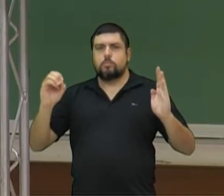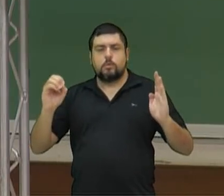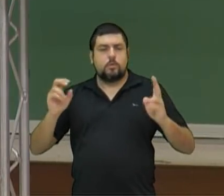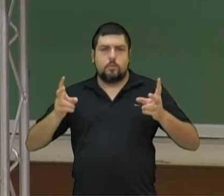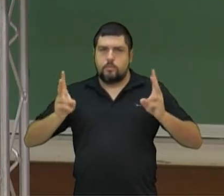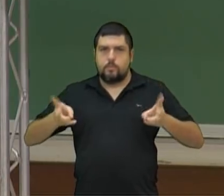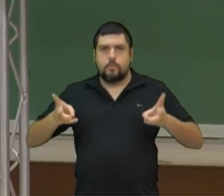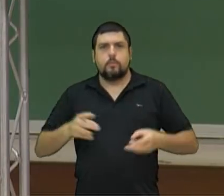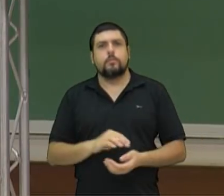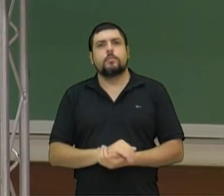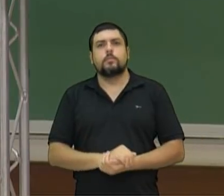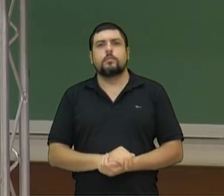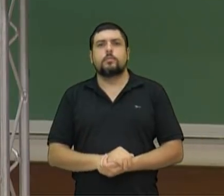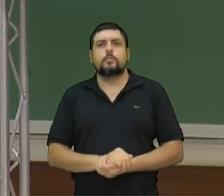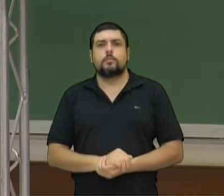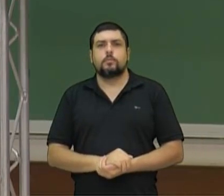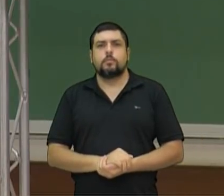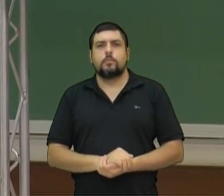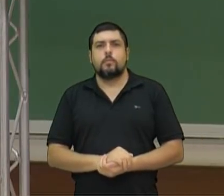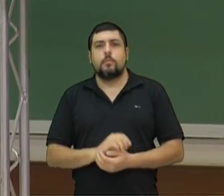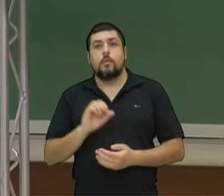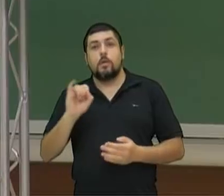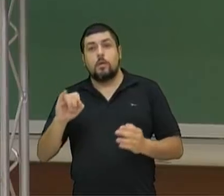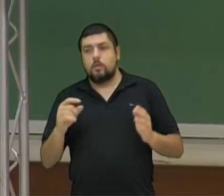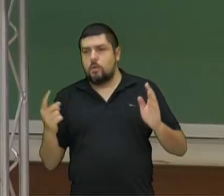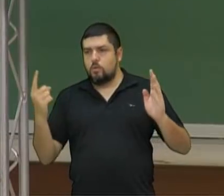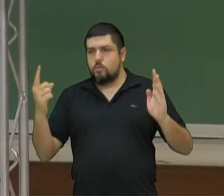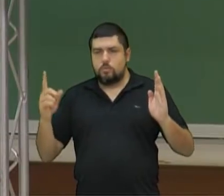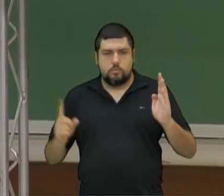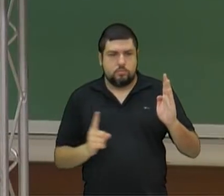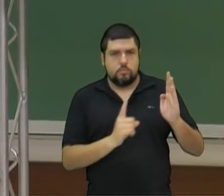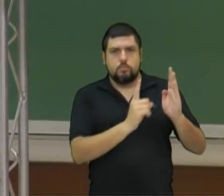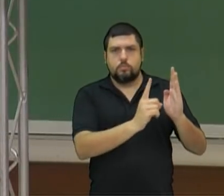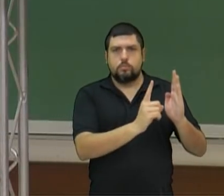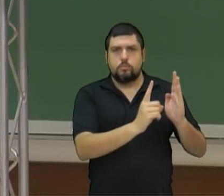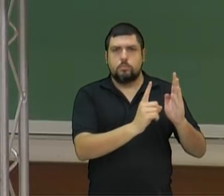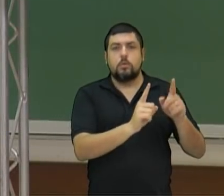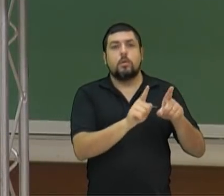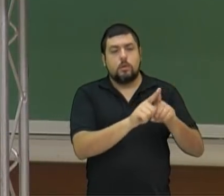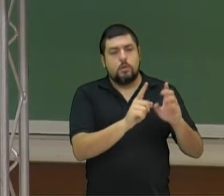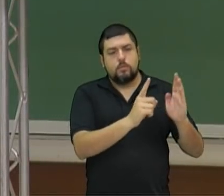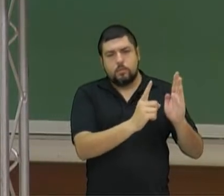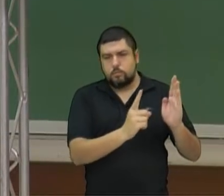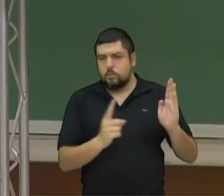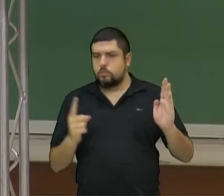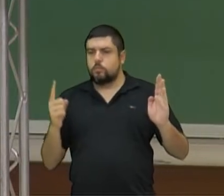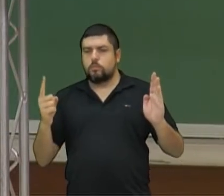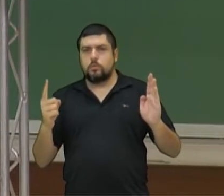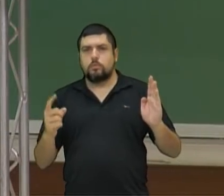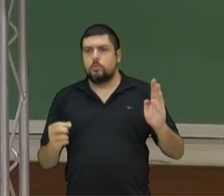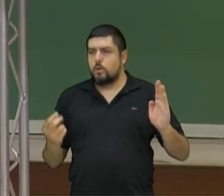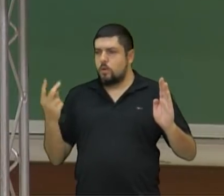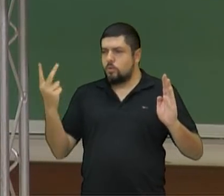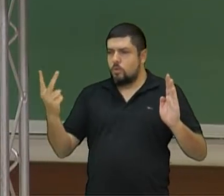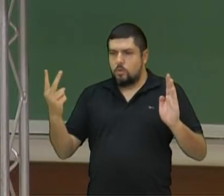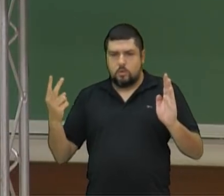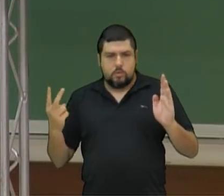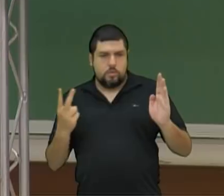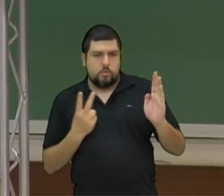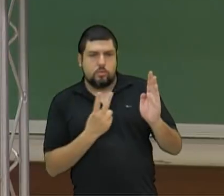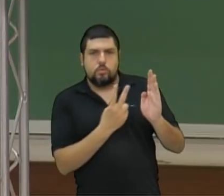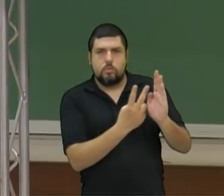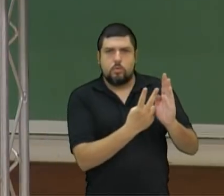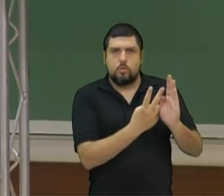0. Quando x vale 1, o módulo de 1 também é 1, e quando x vale 2, o módulo de 2